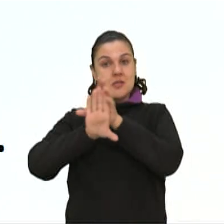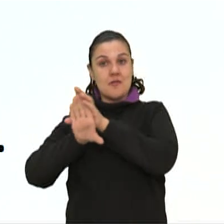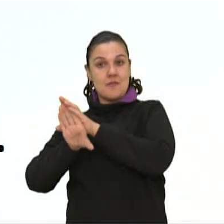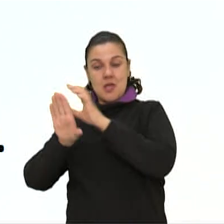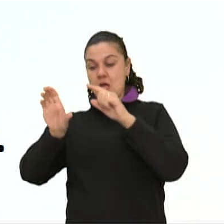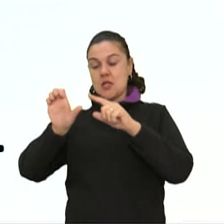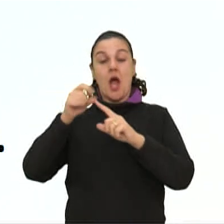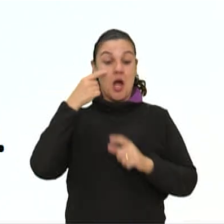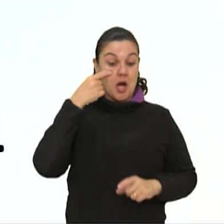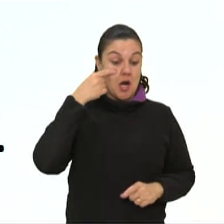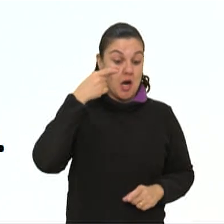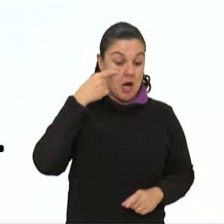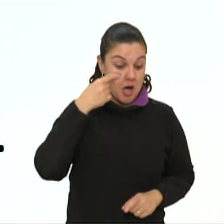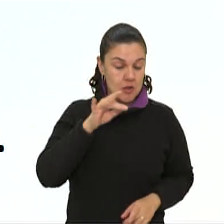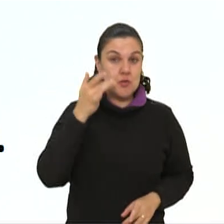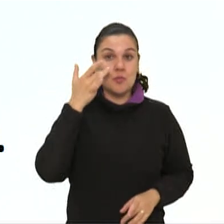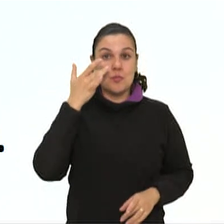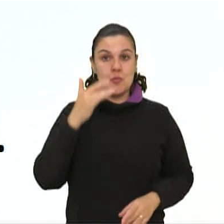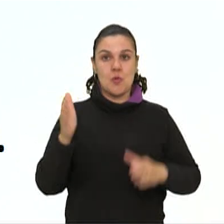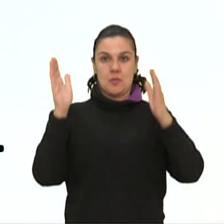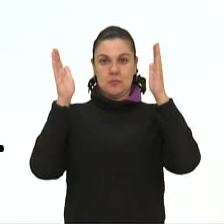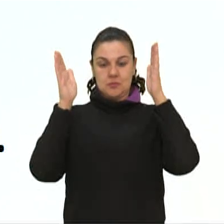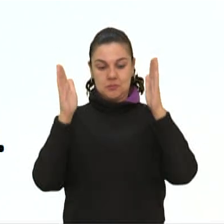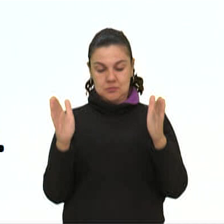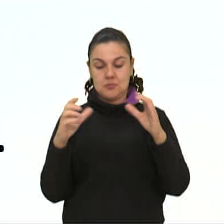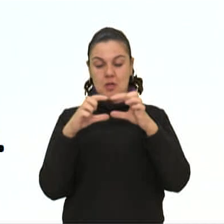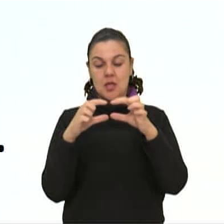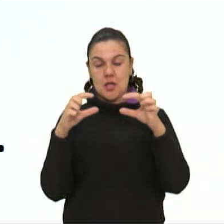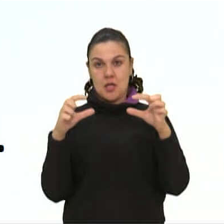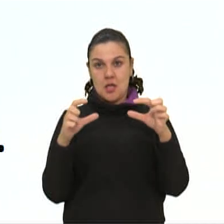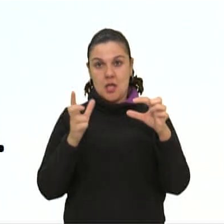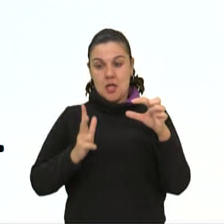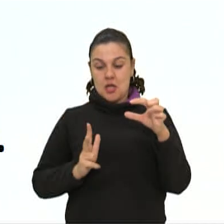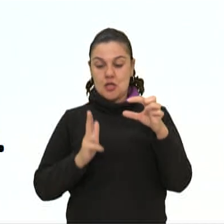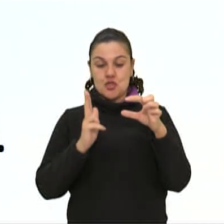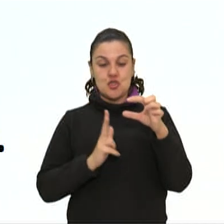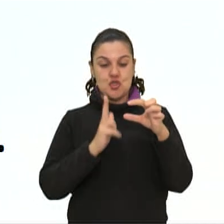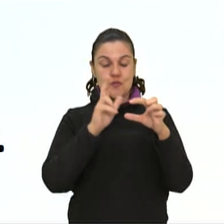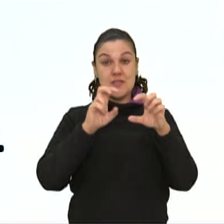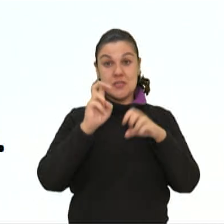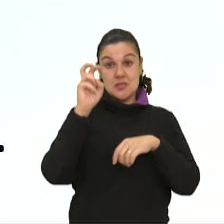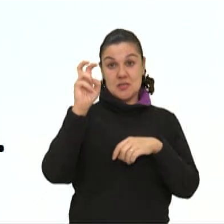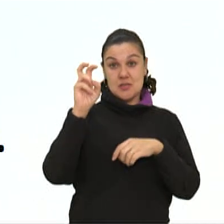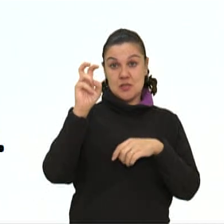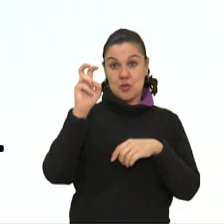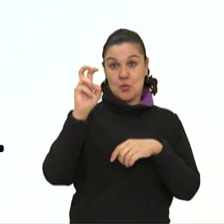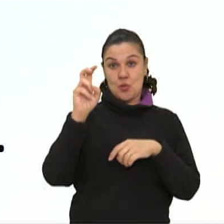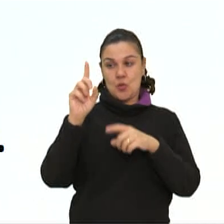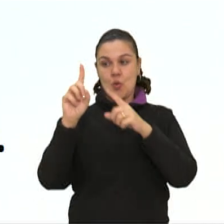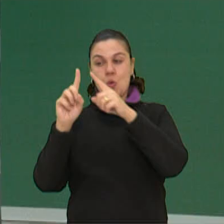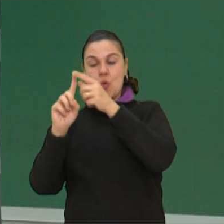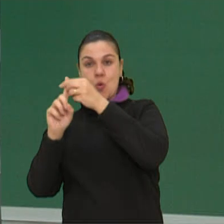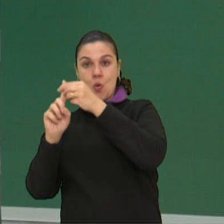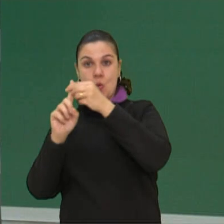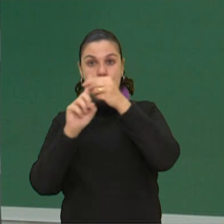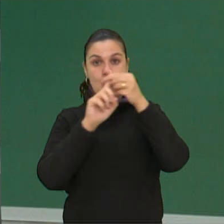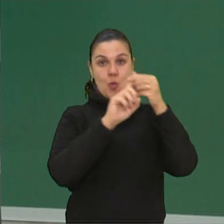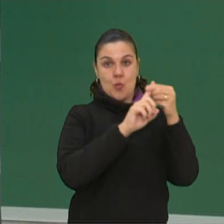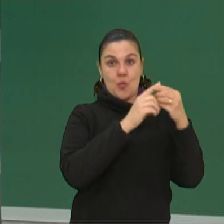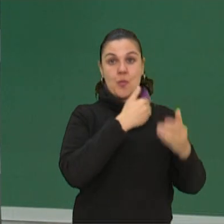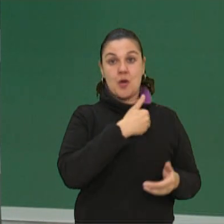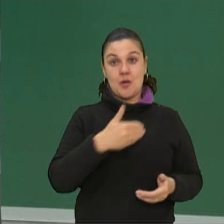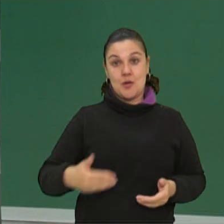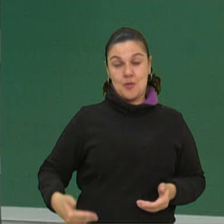Ah, descobriu ouro. Uma barra de ouro, uma pedrinha de ouro. Você divide ela em 5 partes. Uma parte é do governo, as